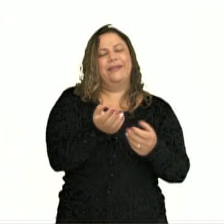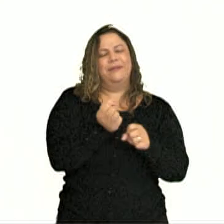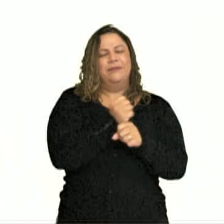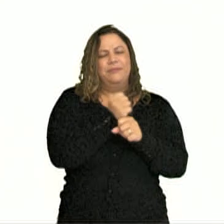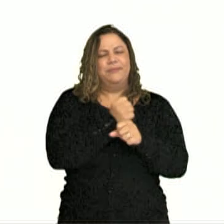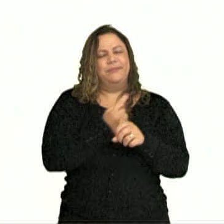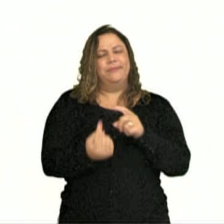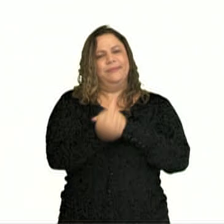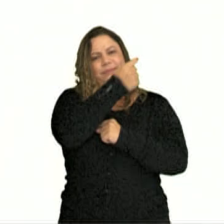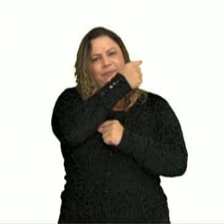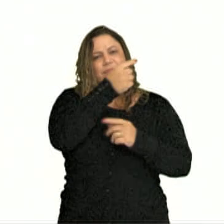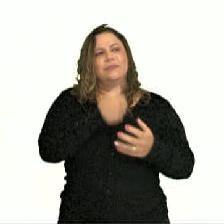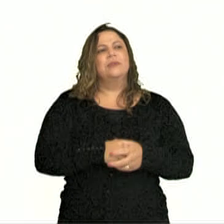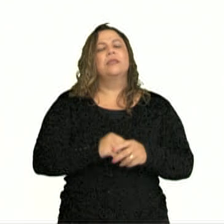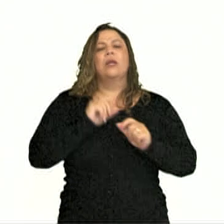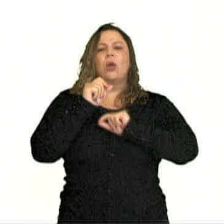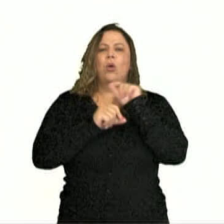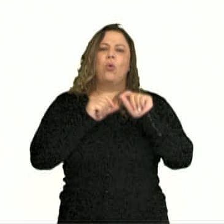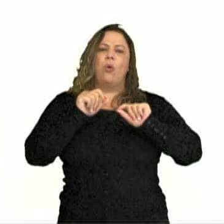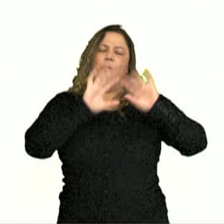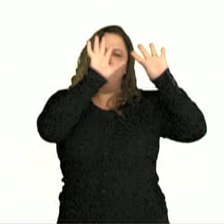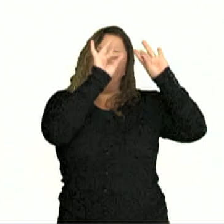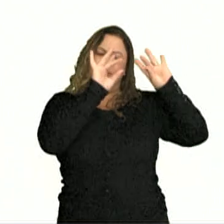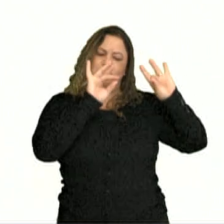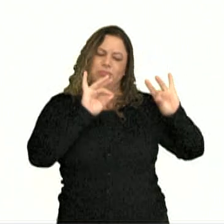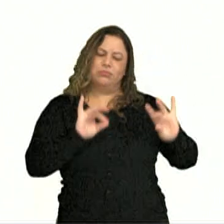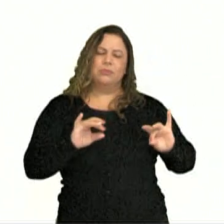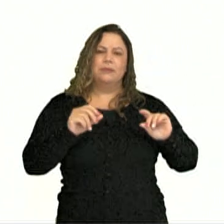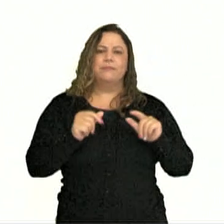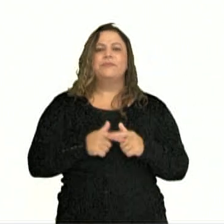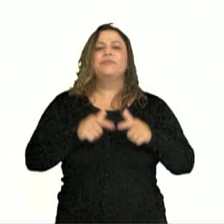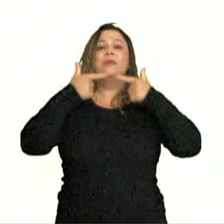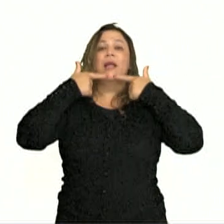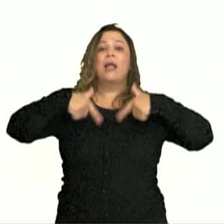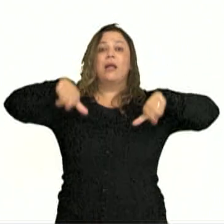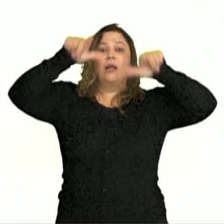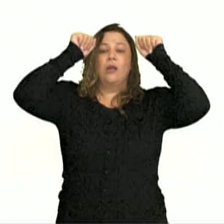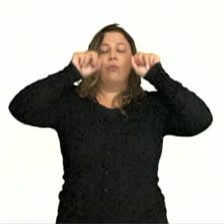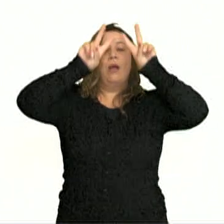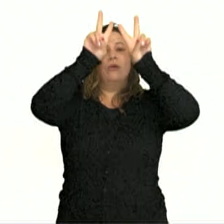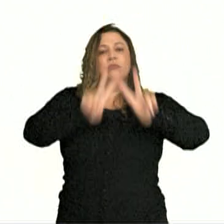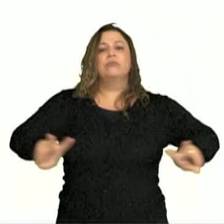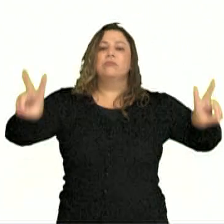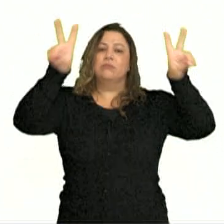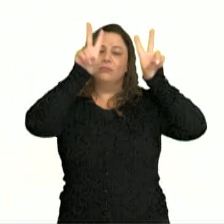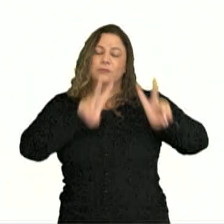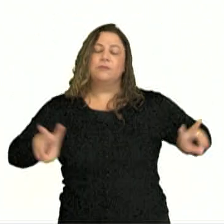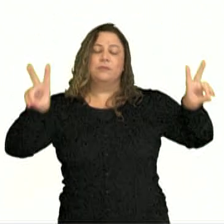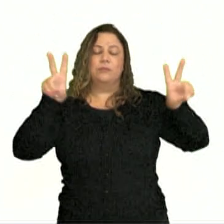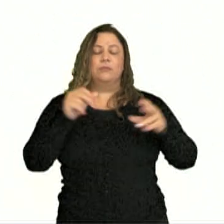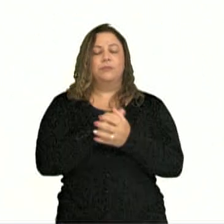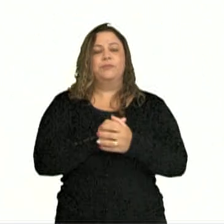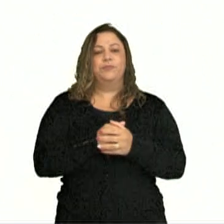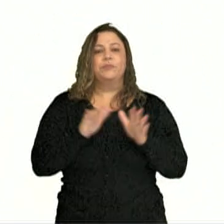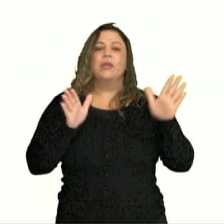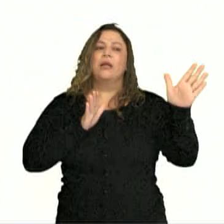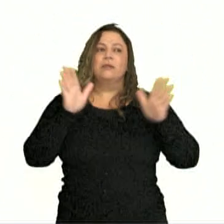de manifestação estética e linguagem expressiva, porém obteve status de arte durante a Idade